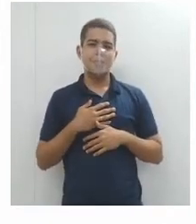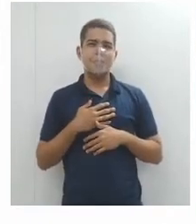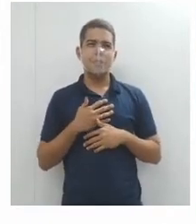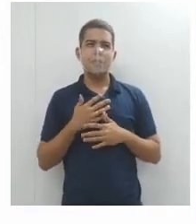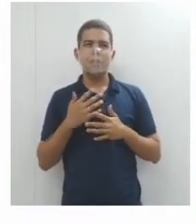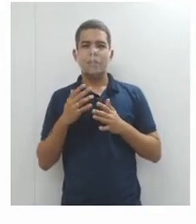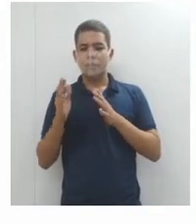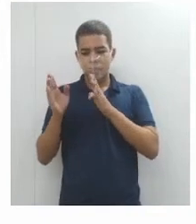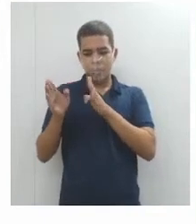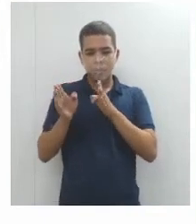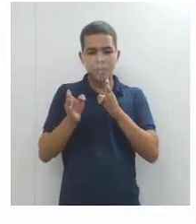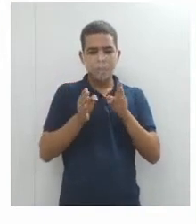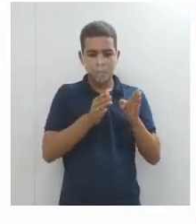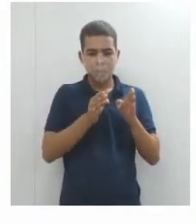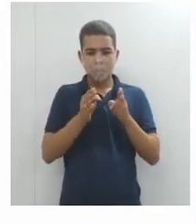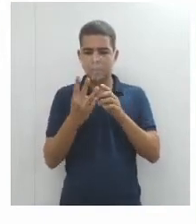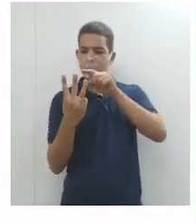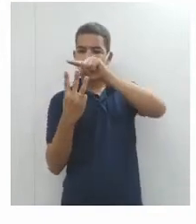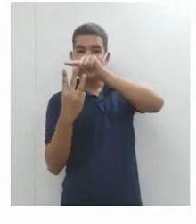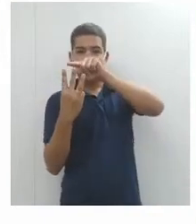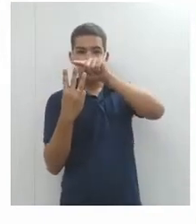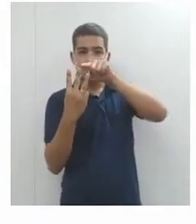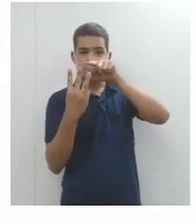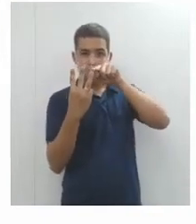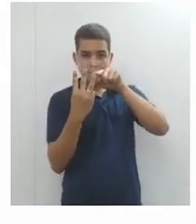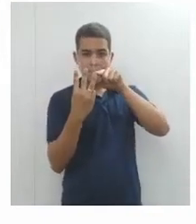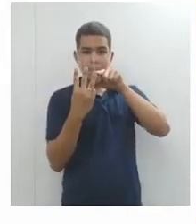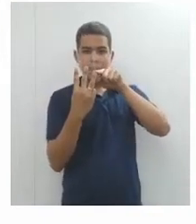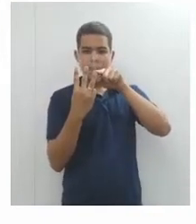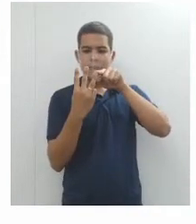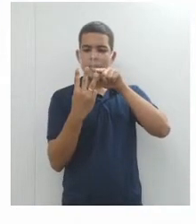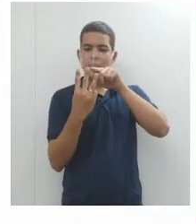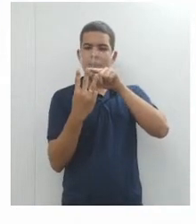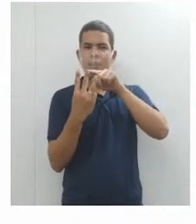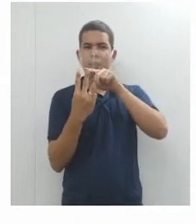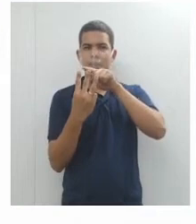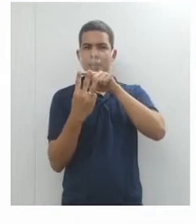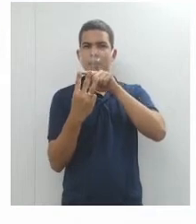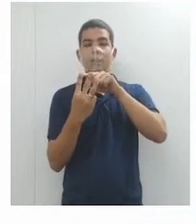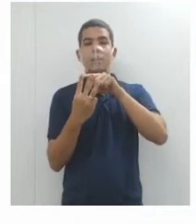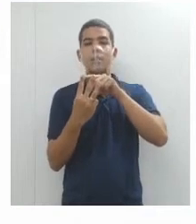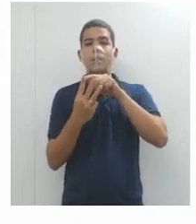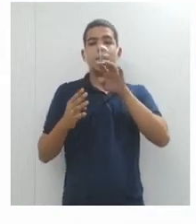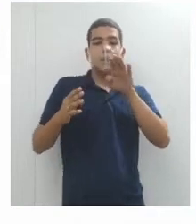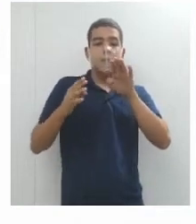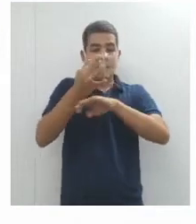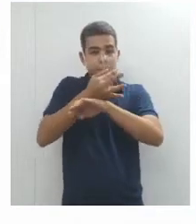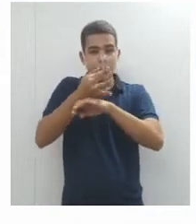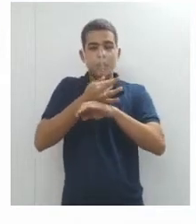Então, o que é dito nessa tirinha? Nestas férias, Ozzy esteve na